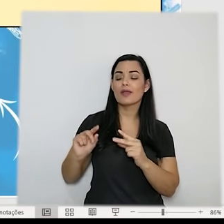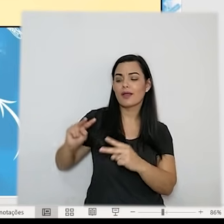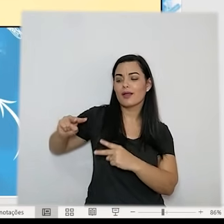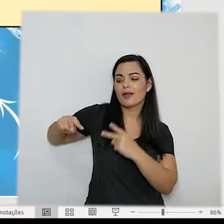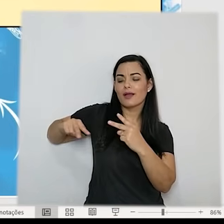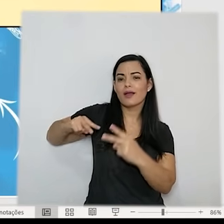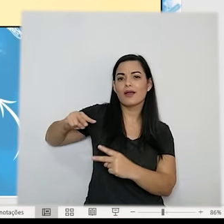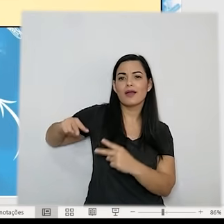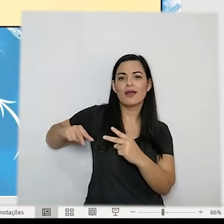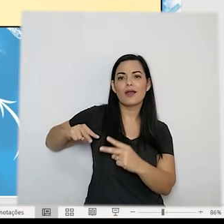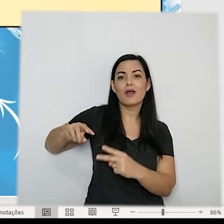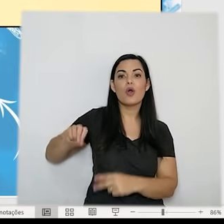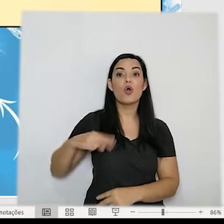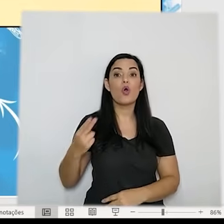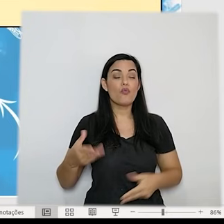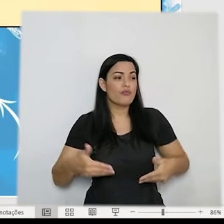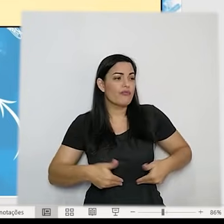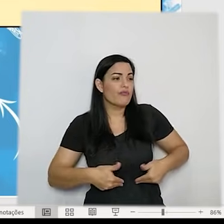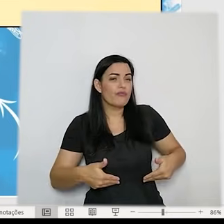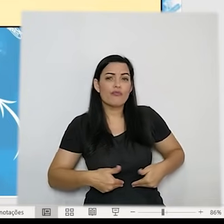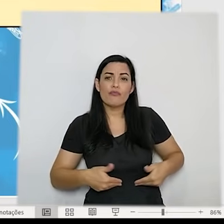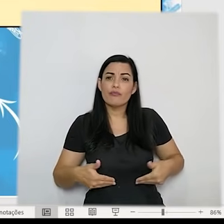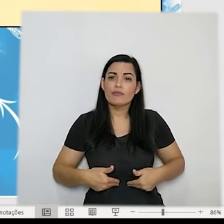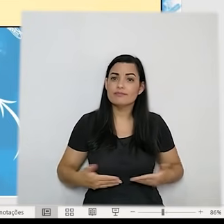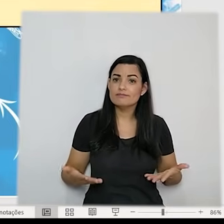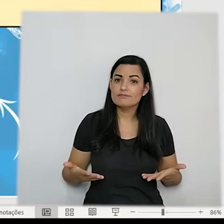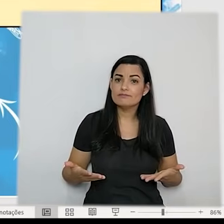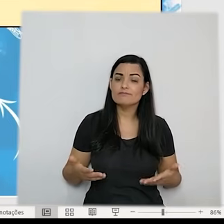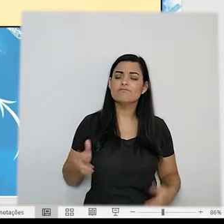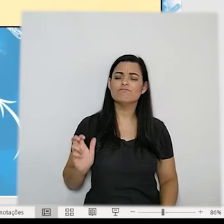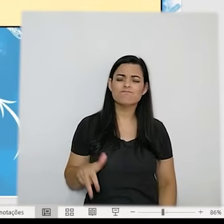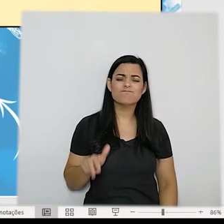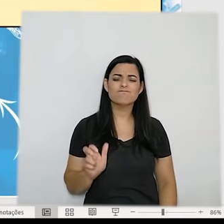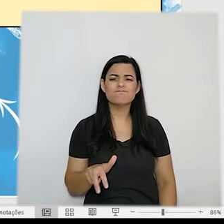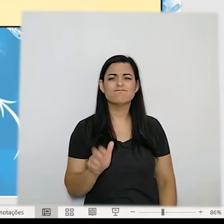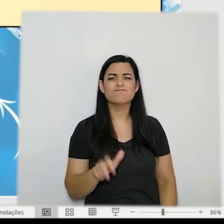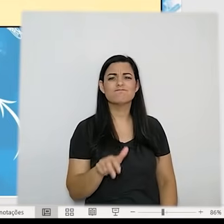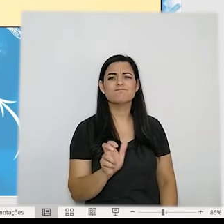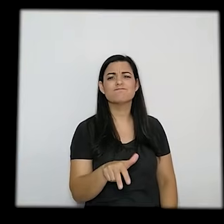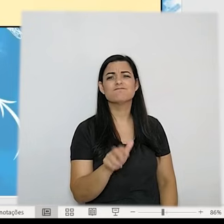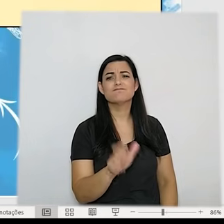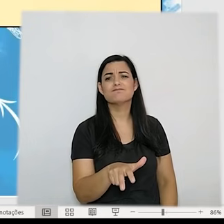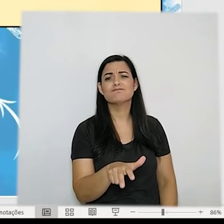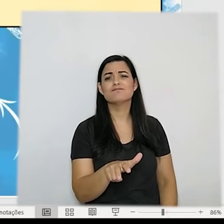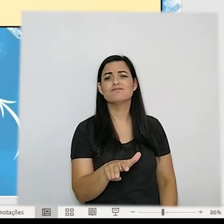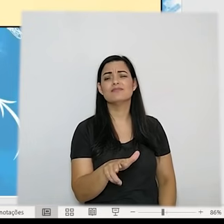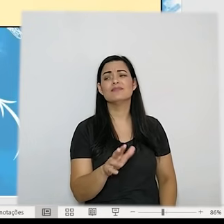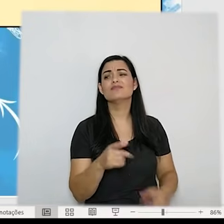enamorado ou faminto? Ele tinha andado muito, né, turma? O que vocês acham?